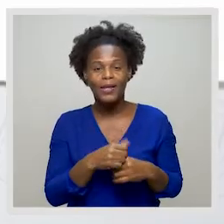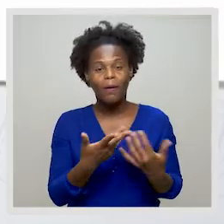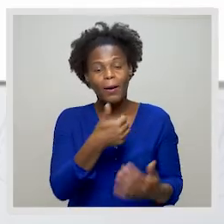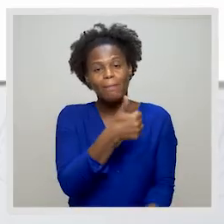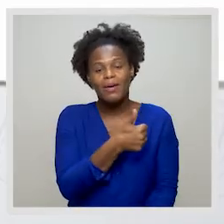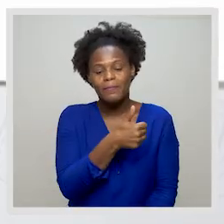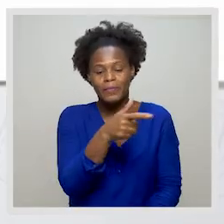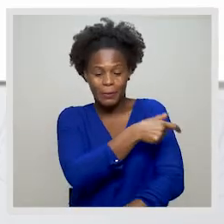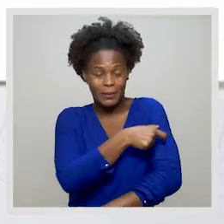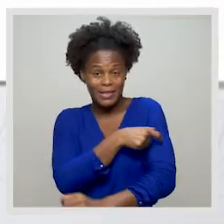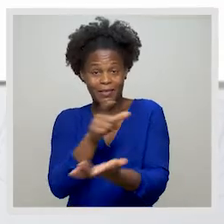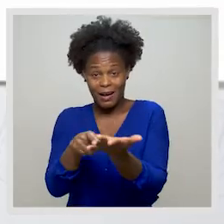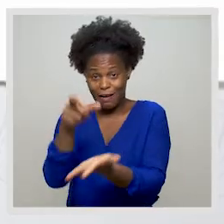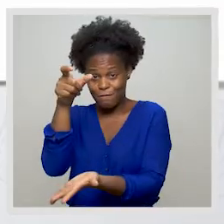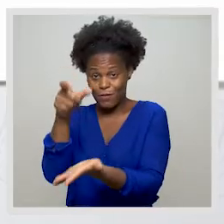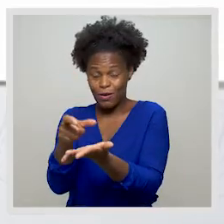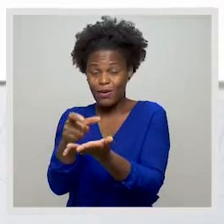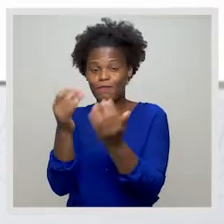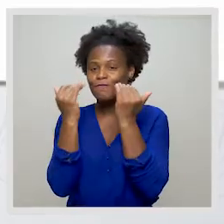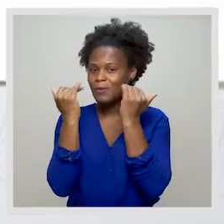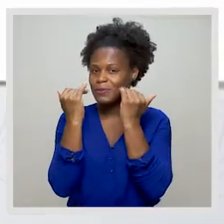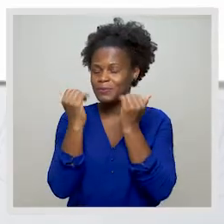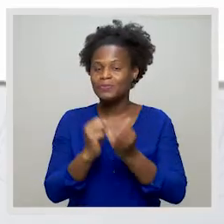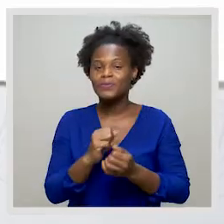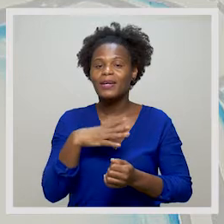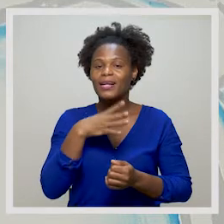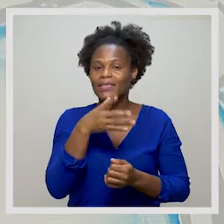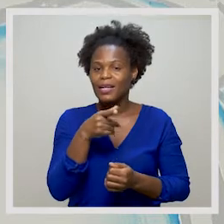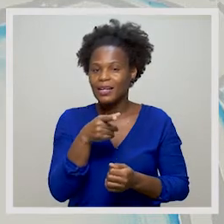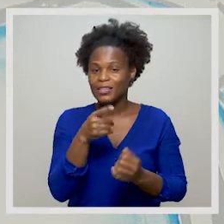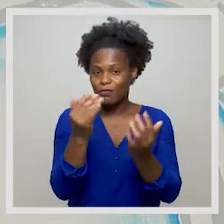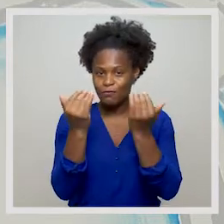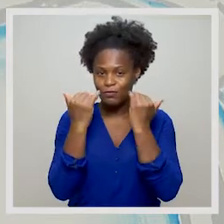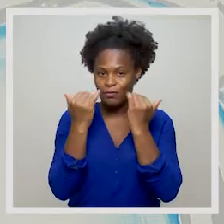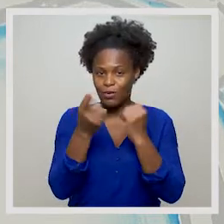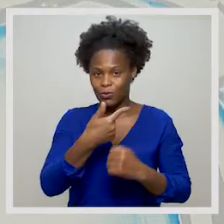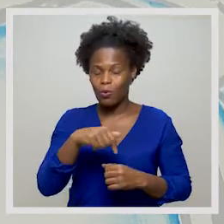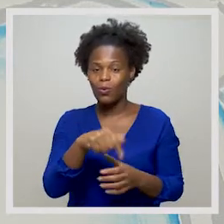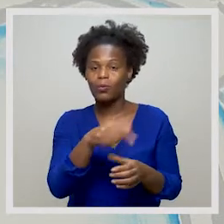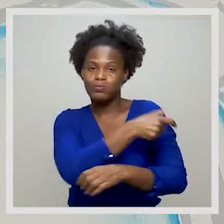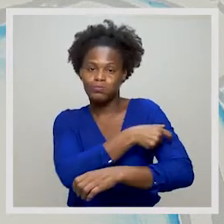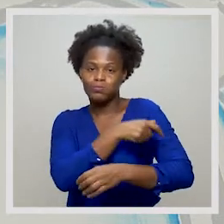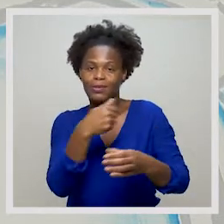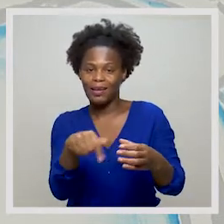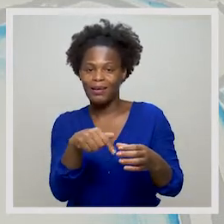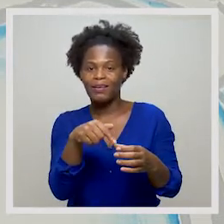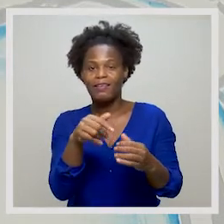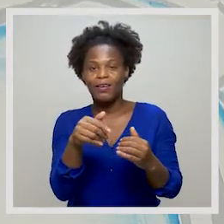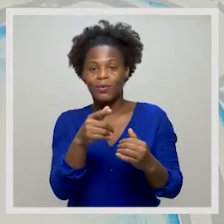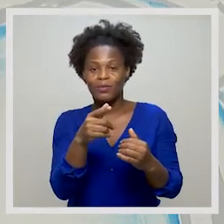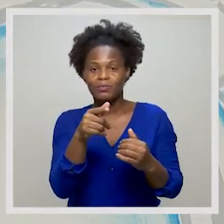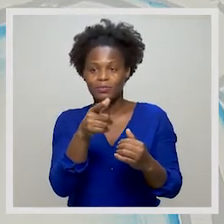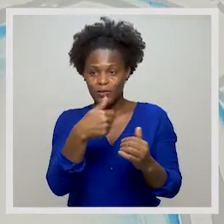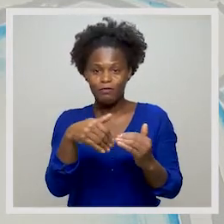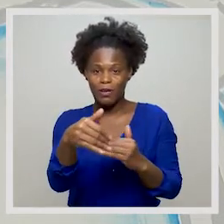B. Representa graficamente os dados. Ou seja, esses dados, temos aqui representados, nós